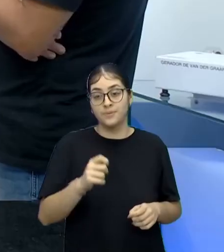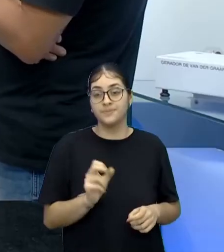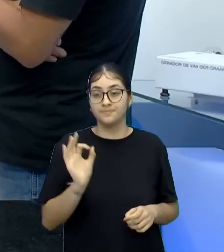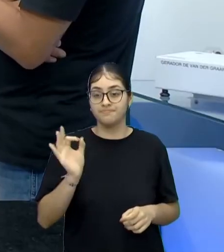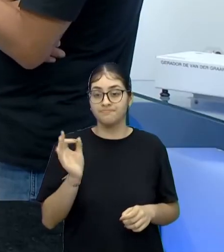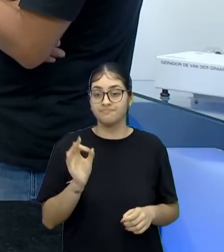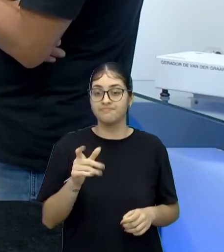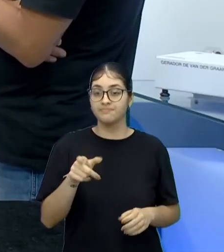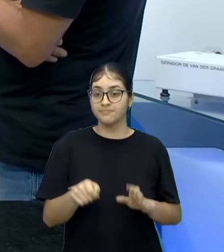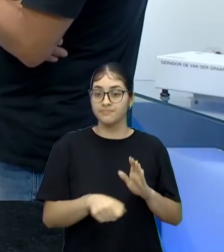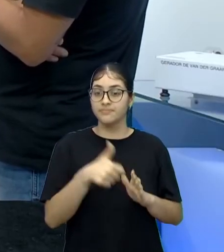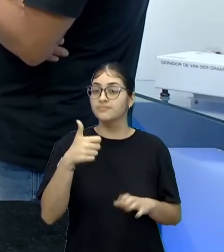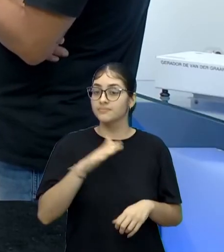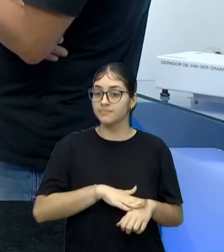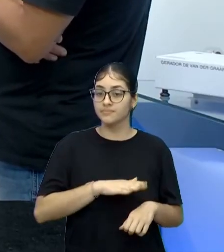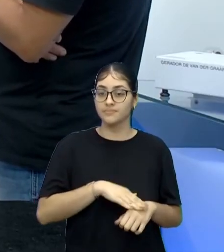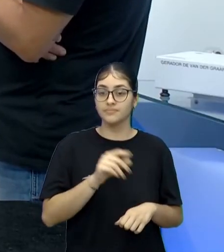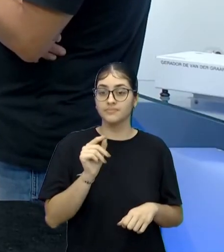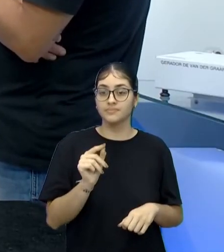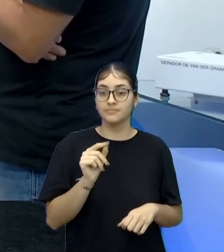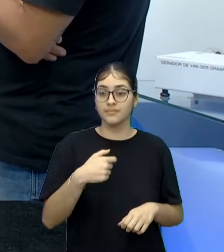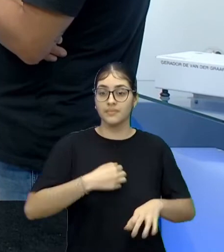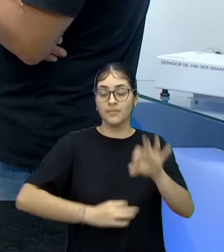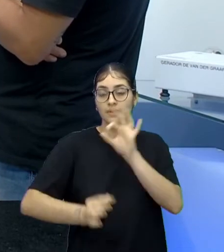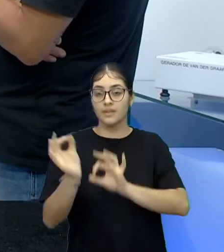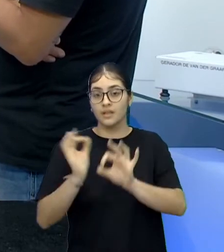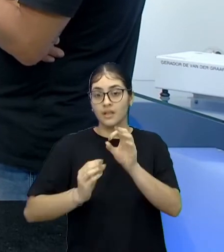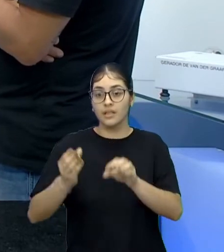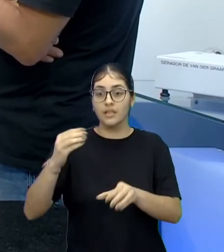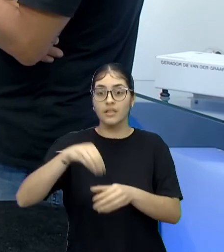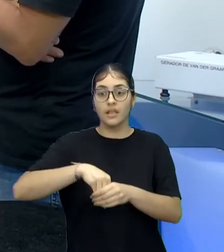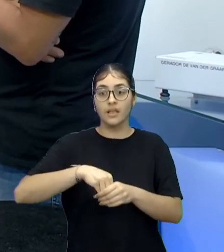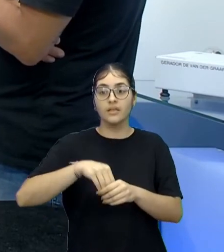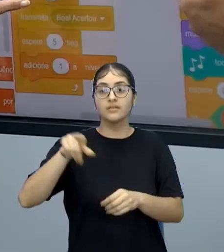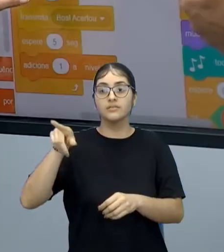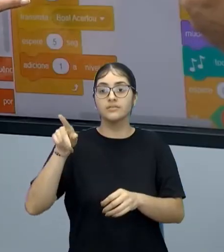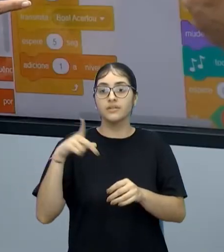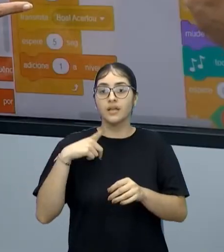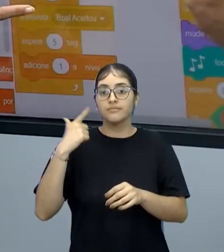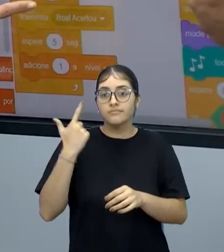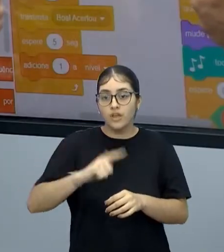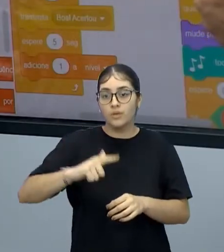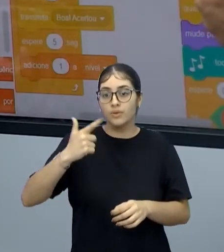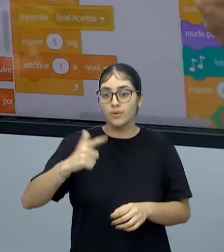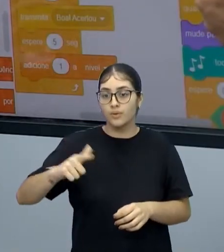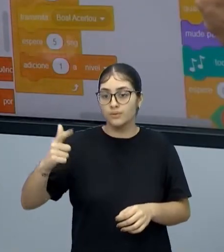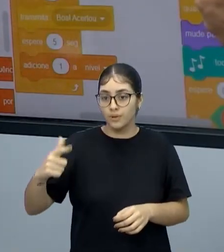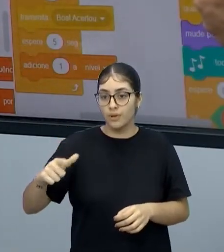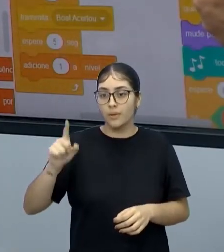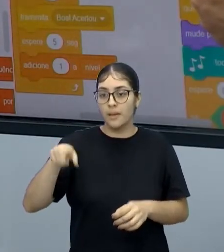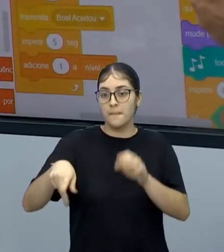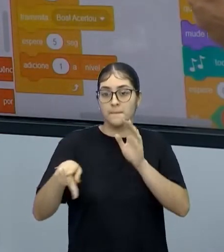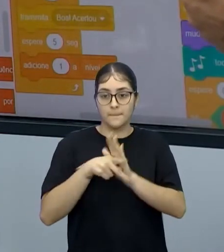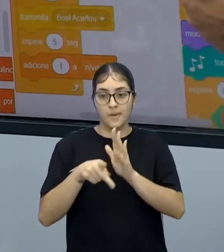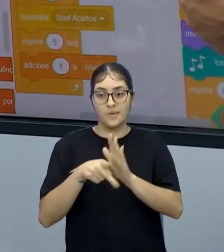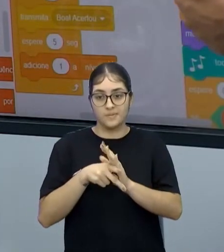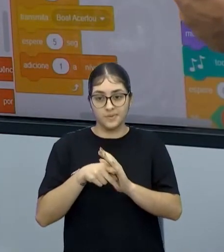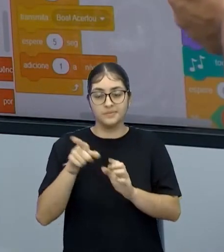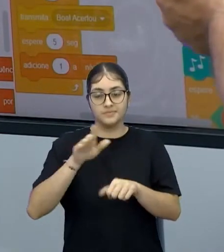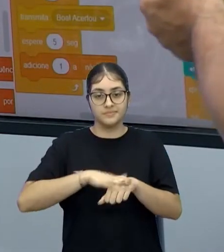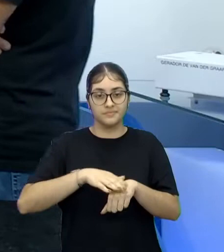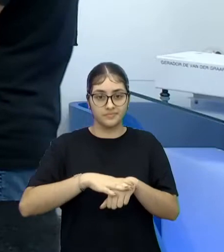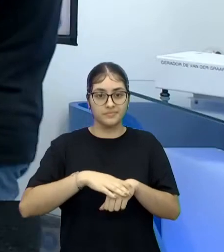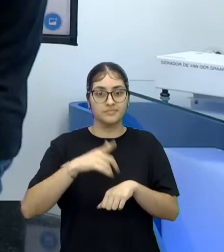Então olha aqui, primeiro o que eu fiz? Eu programei a parte de dentro, pessoal, aqui onde está escrito repita, tá vendo? Sim. Que é um comando que você perguntou. É o comando